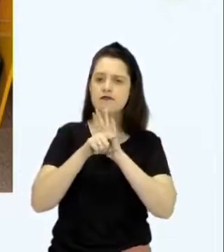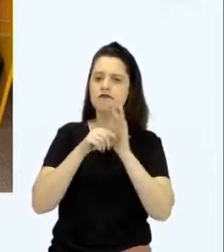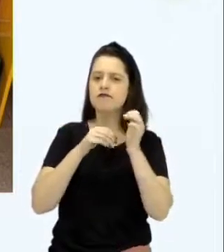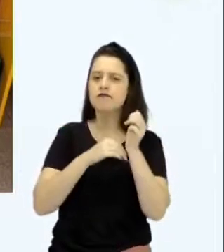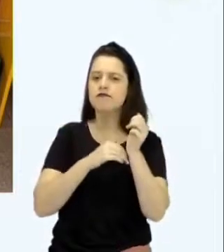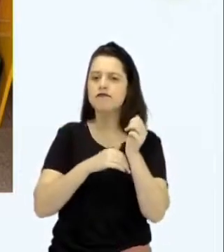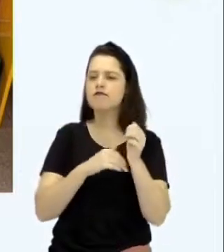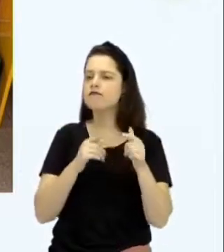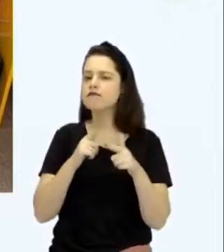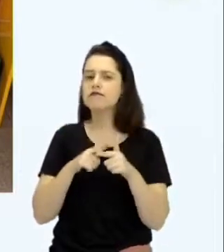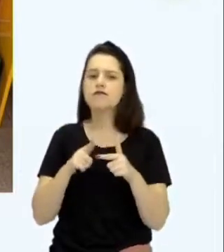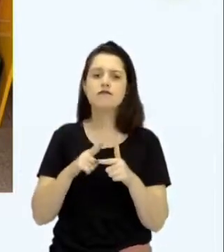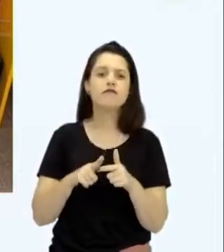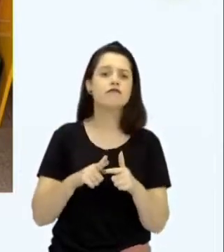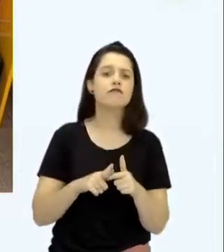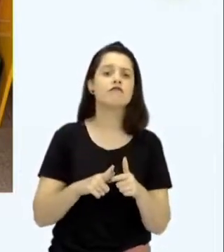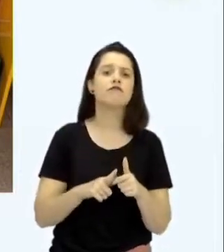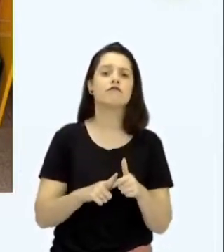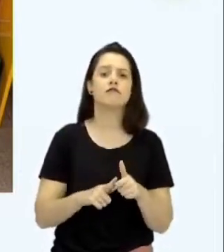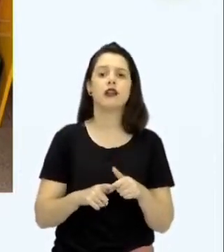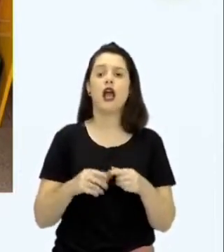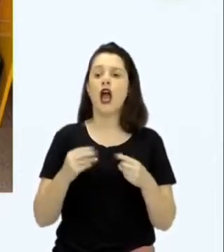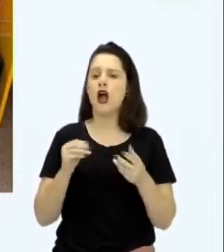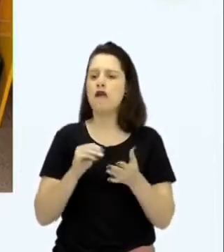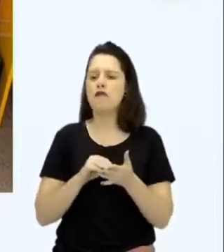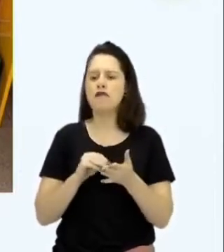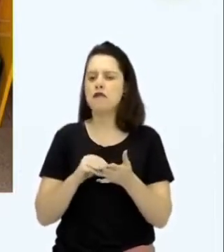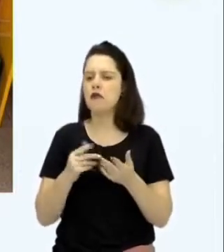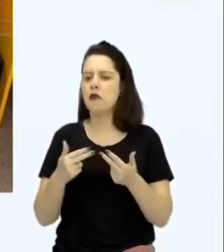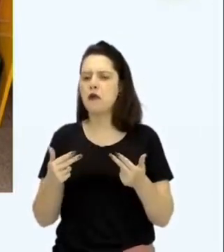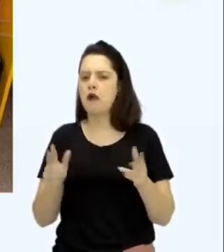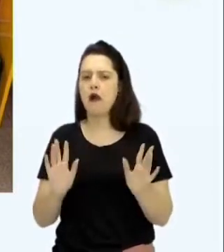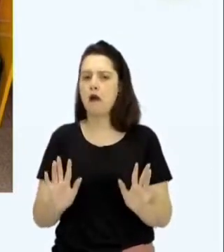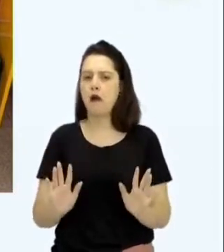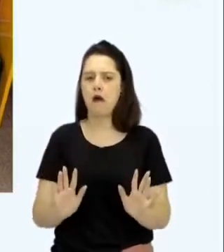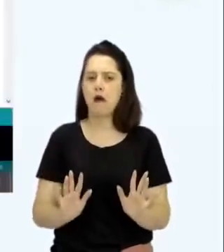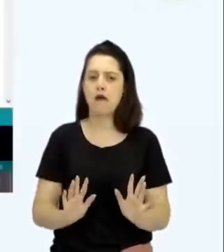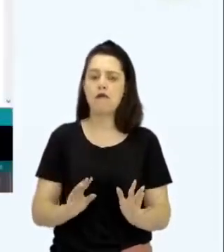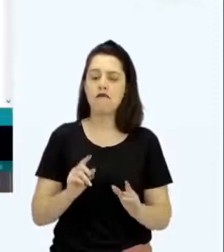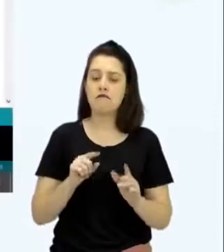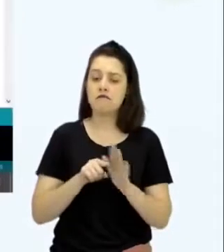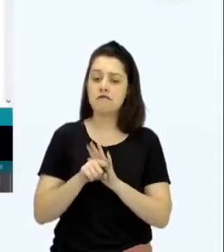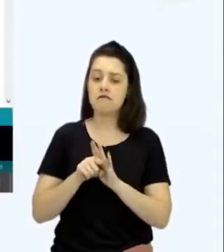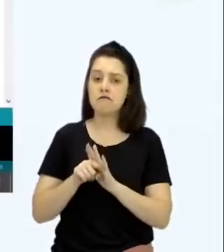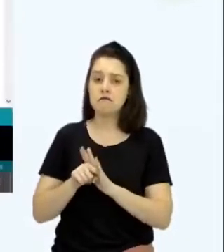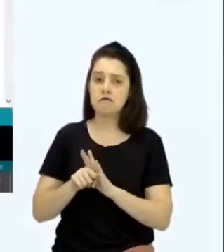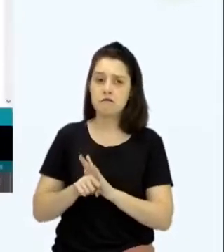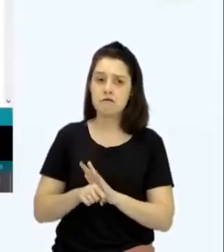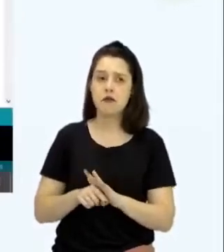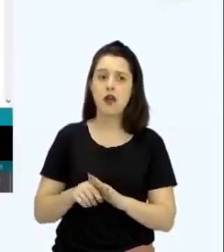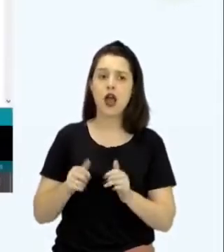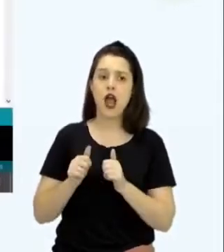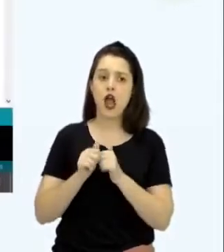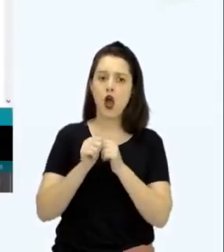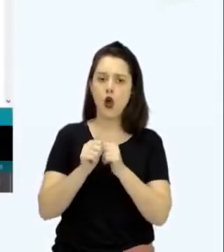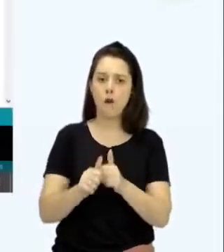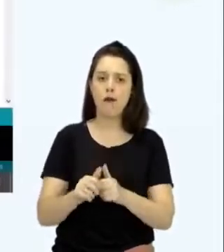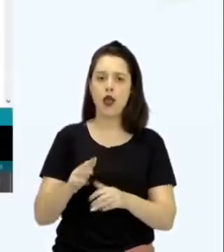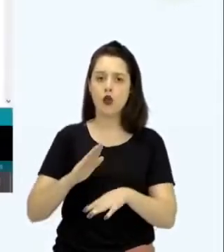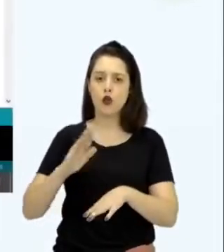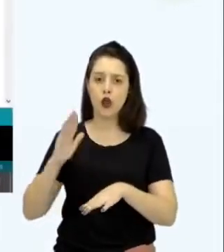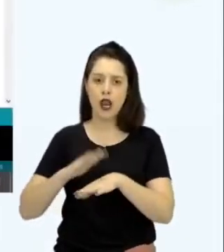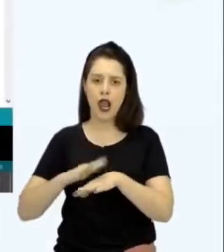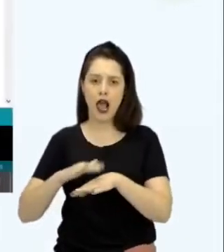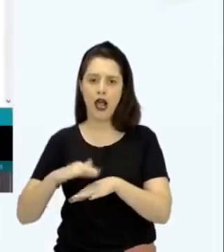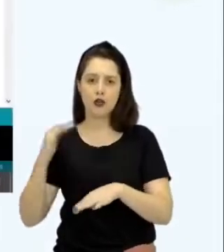nem está com alguma coisinha faltando. Então a gente clica aqui em verificar. Pode acompanhar que do lado direito, lá